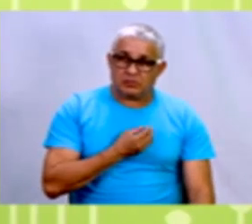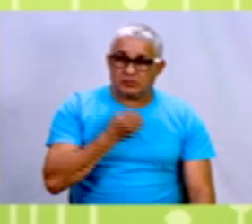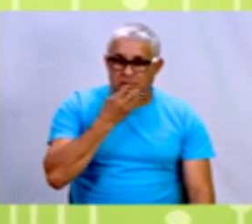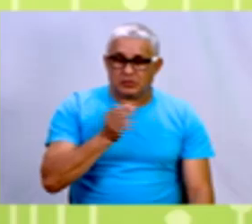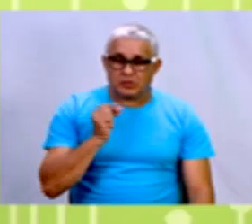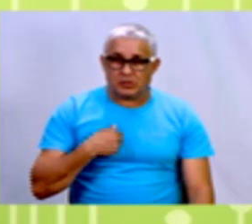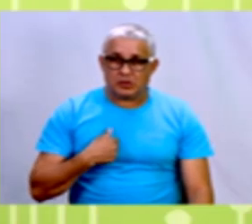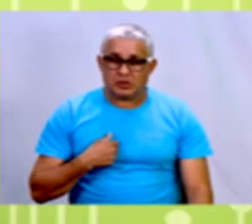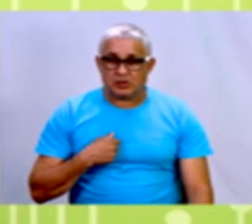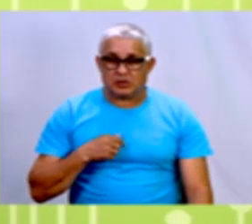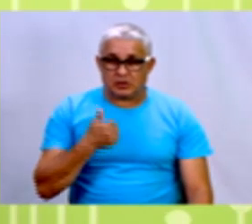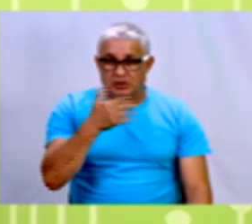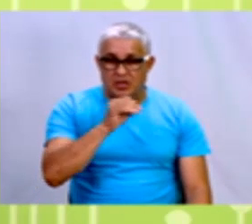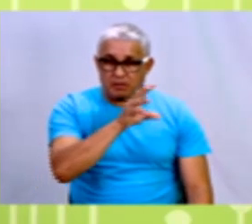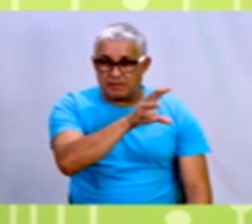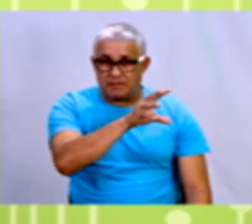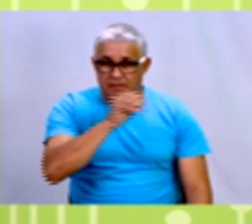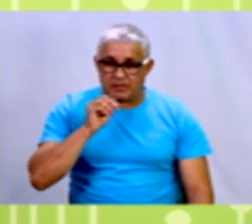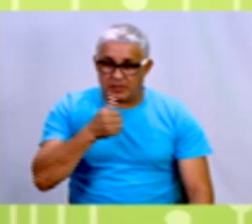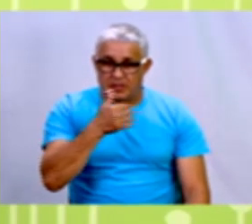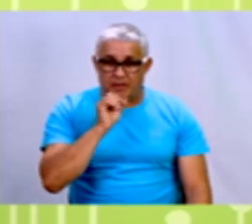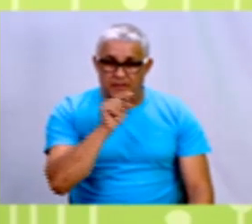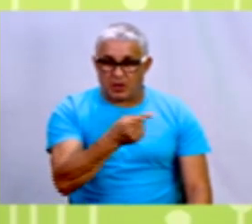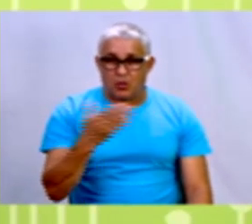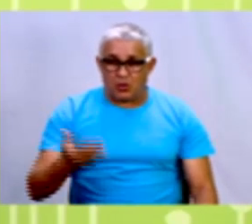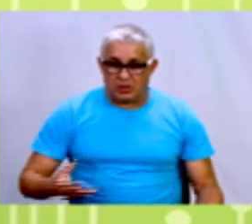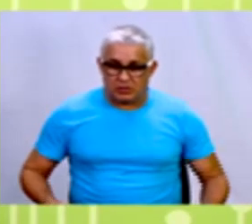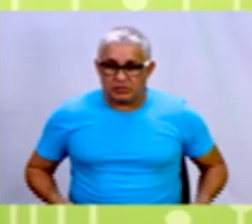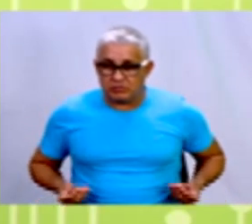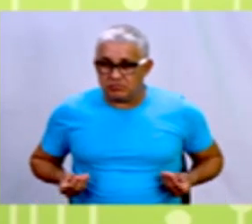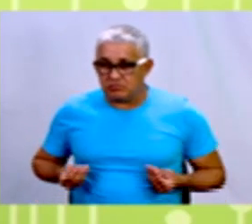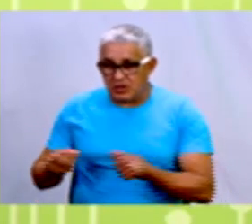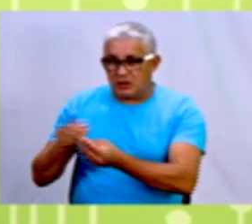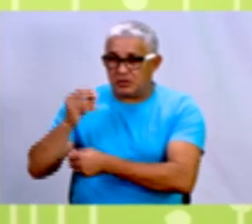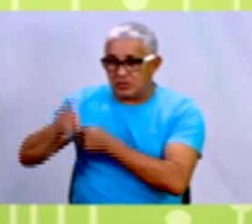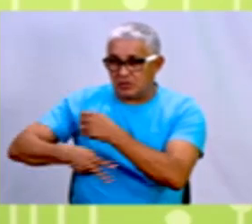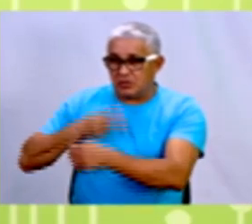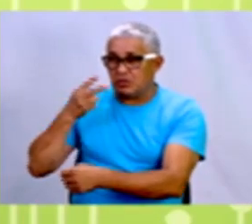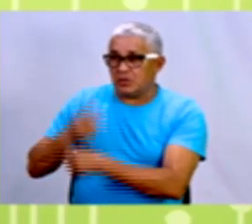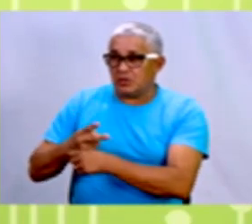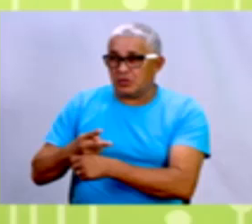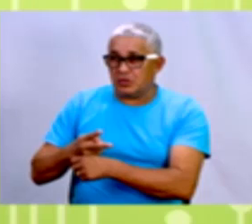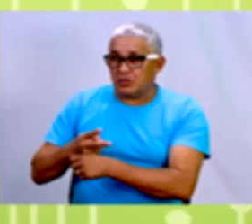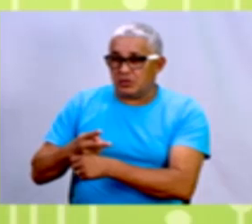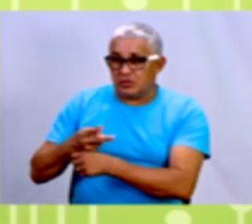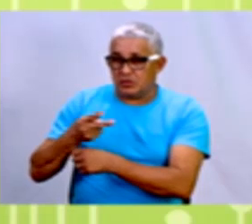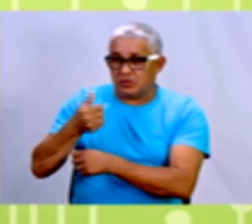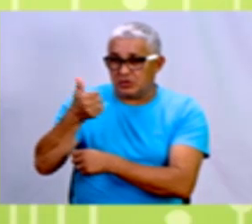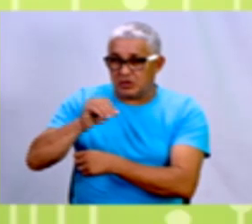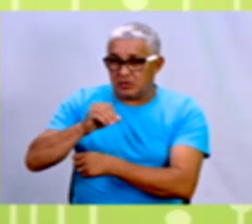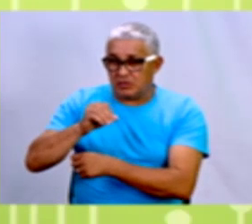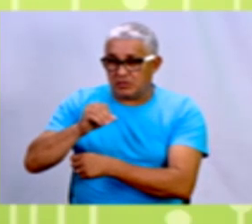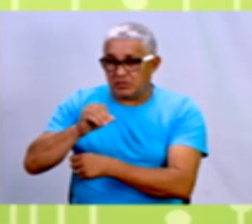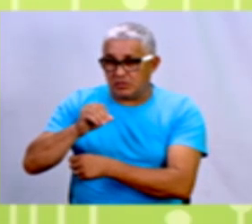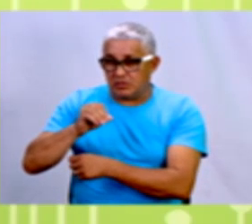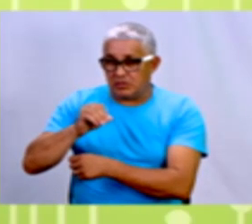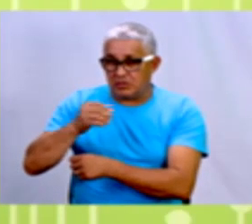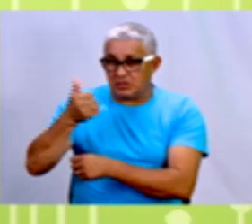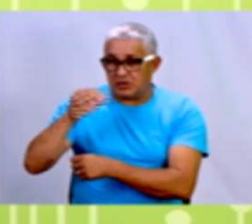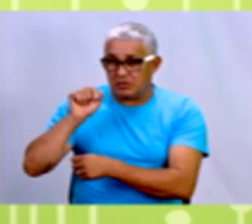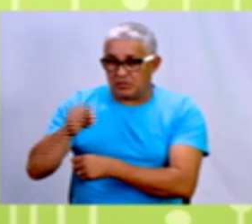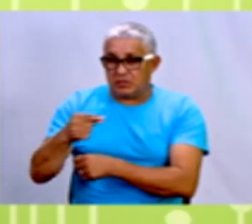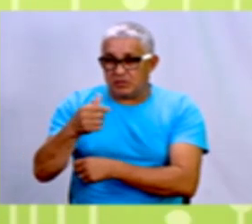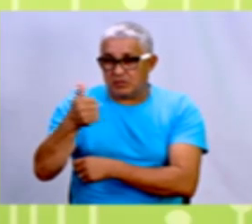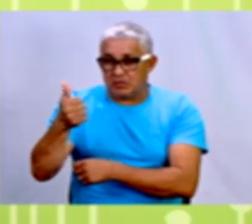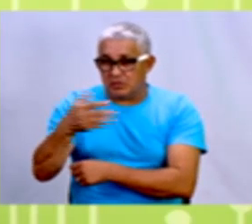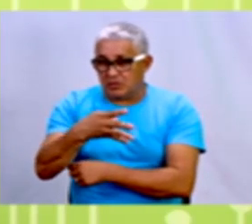eu tirar R$10.000 do meu bolso hoje, para daqui 2 anos eu pegar R$10.413? Vale a